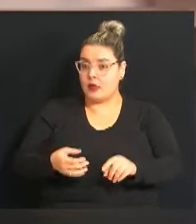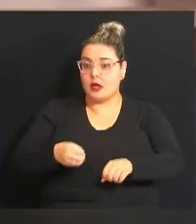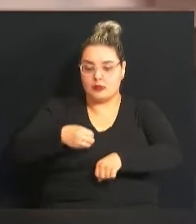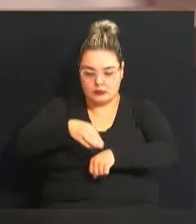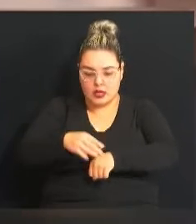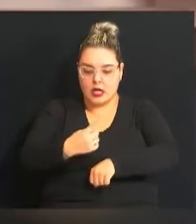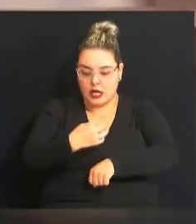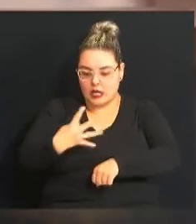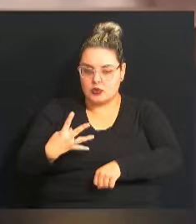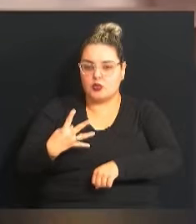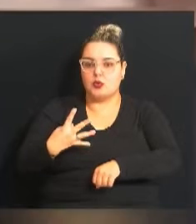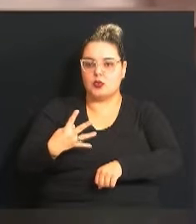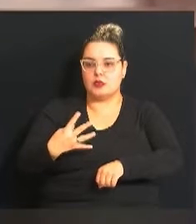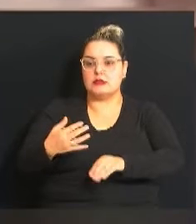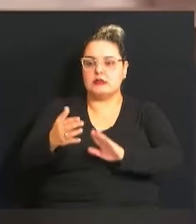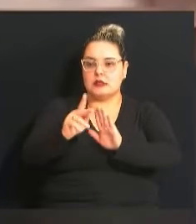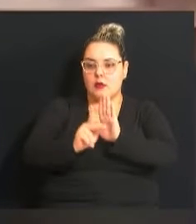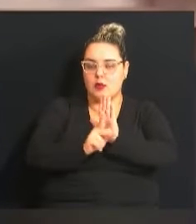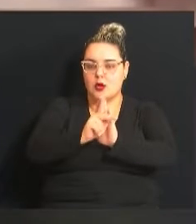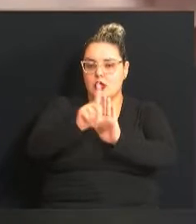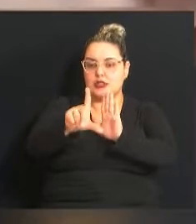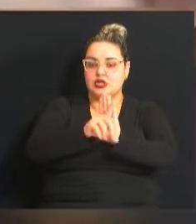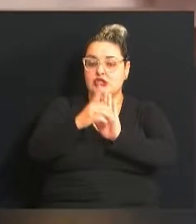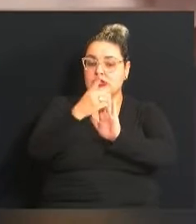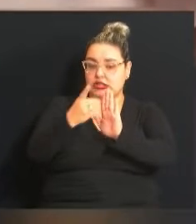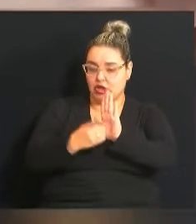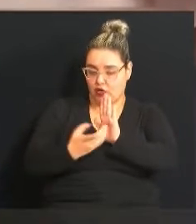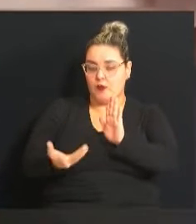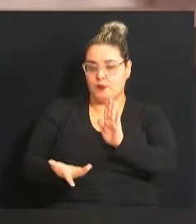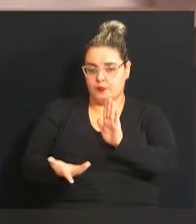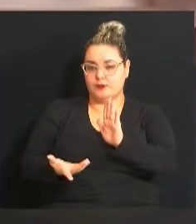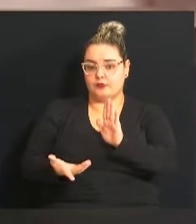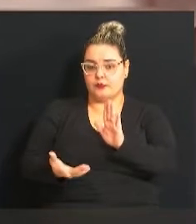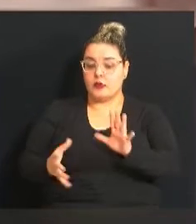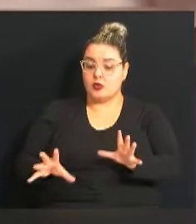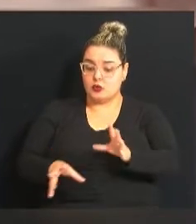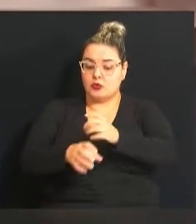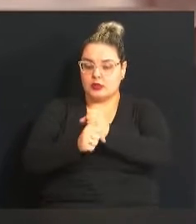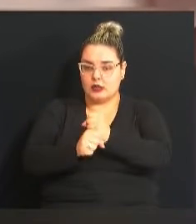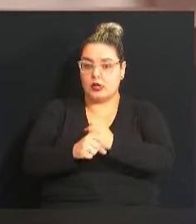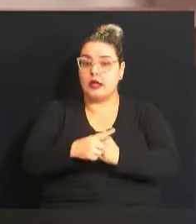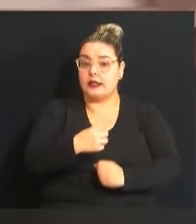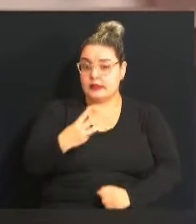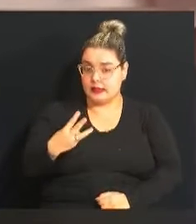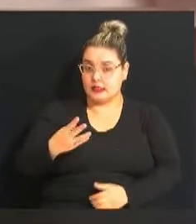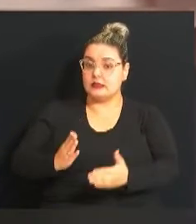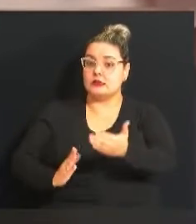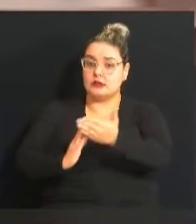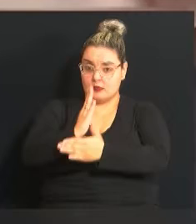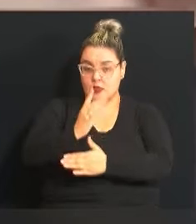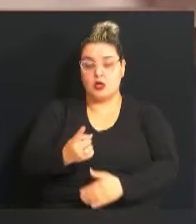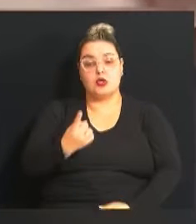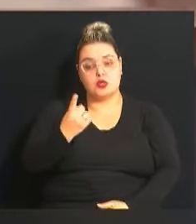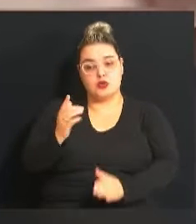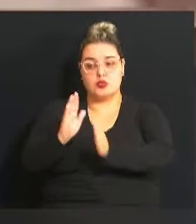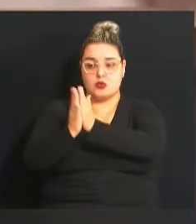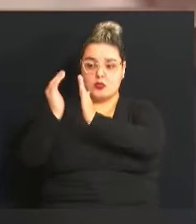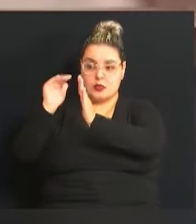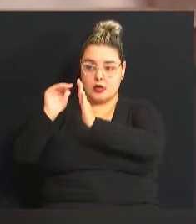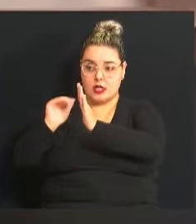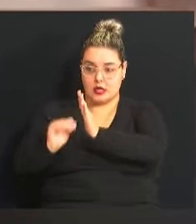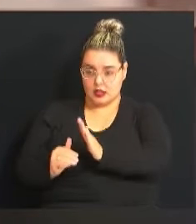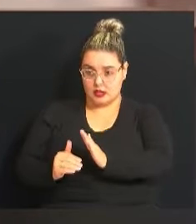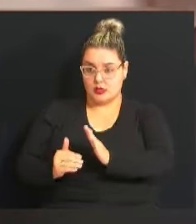14 projetos de decreto legislativo. Desse total, 13 foram aprovados e 1 arquivado. Entre